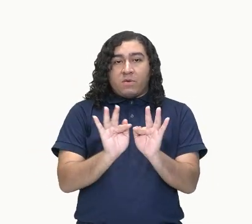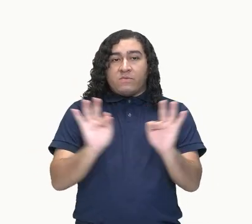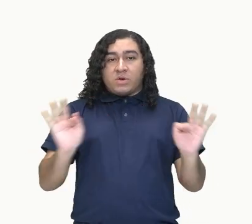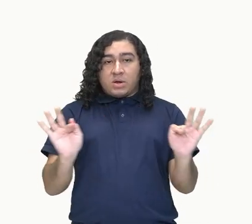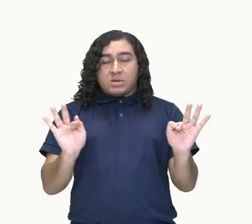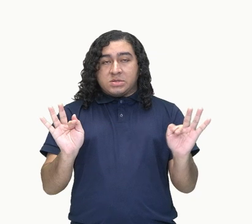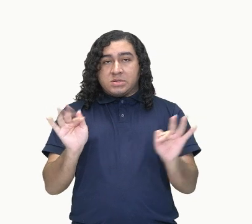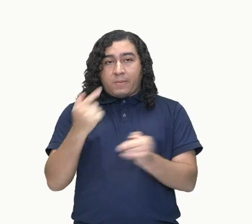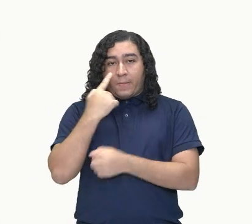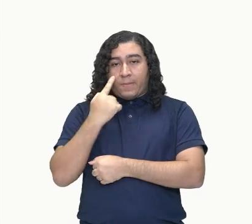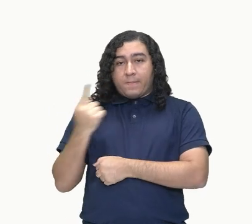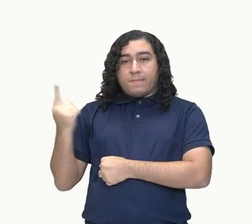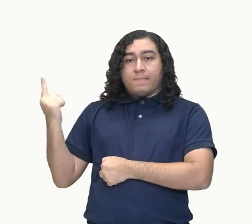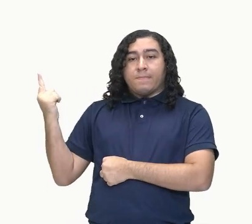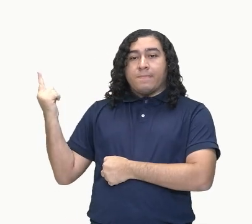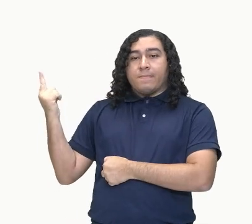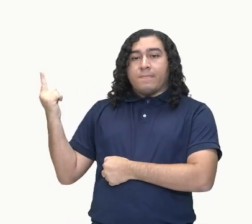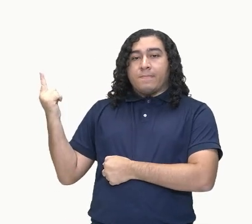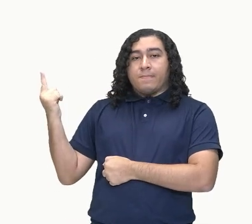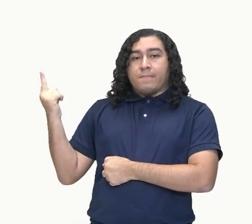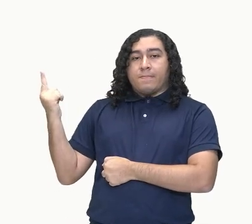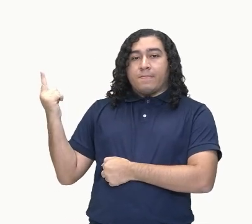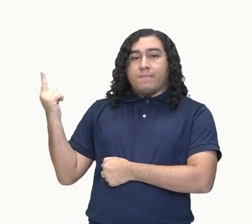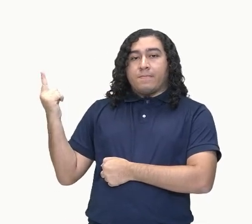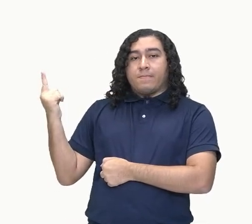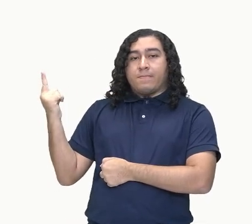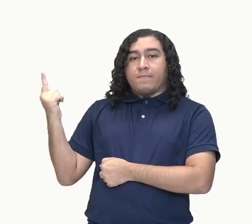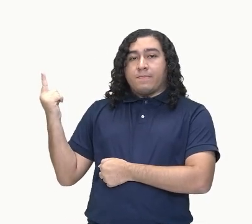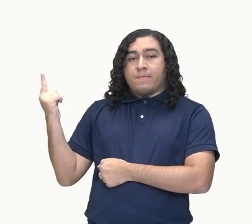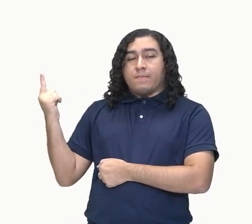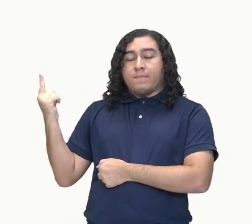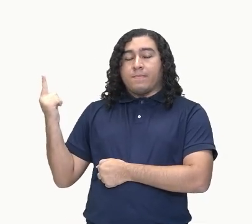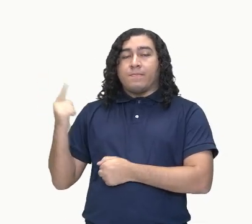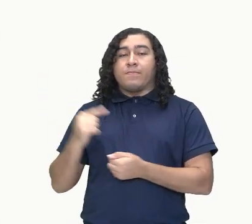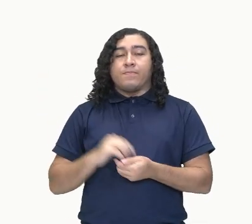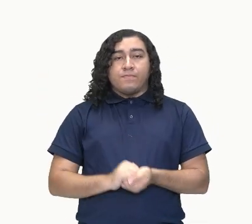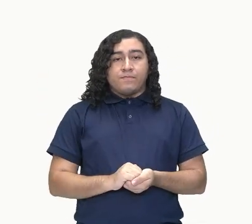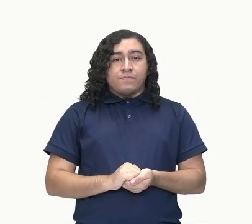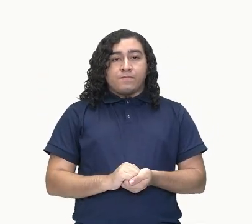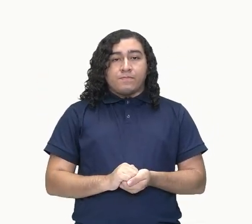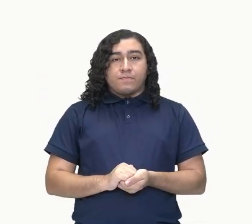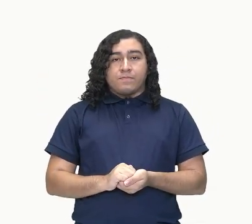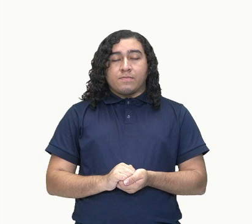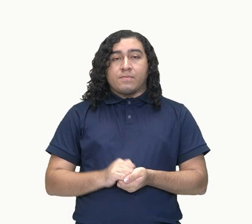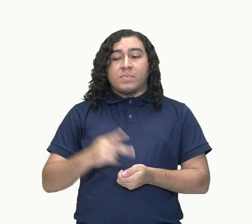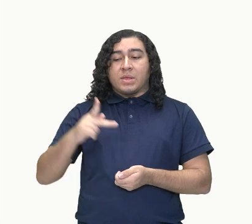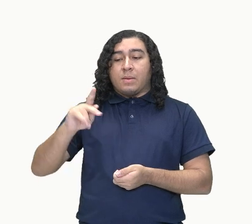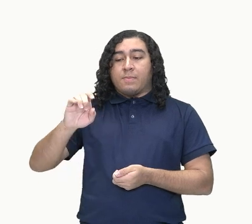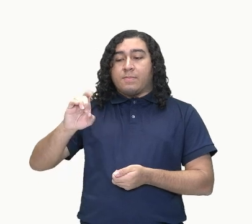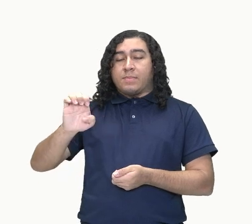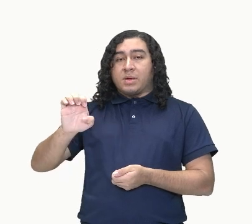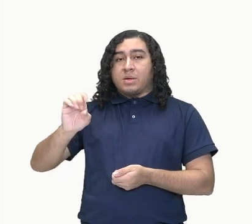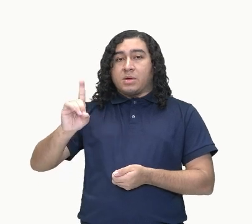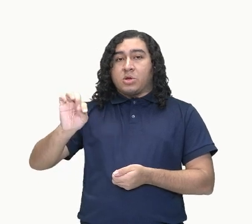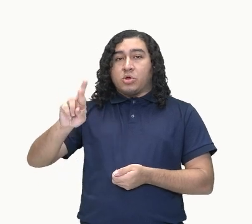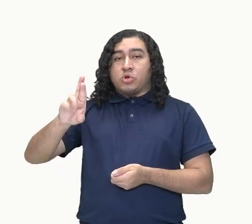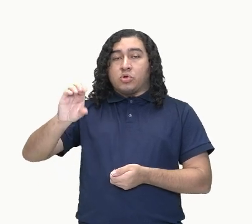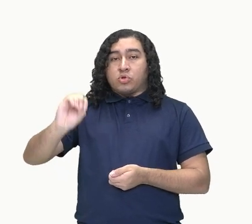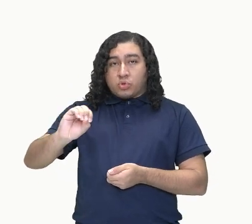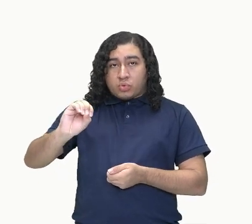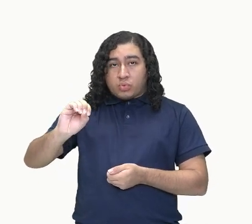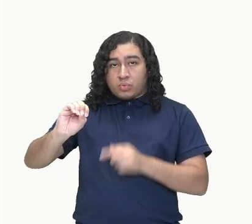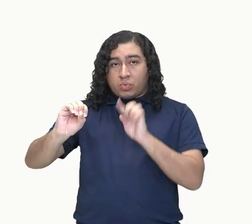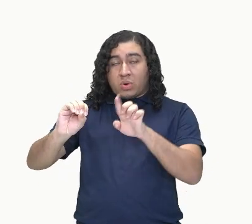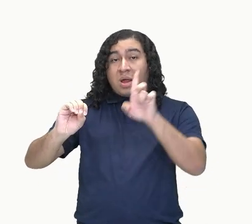Pedro is taller than João. Pedro is taller than